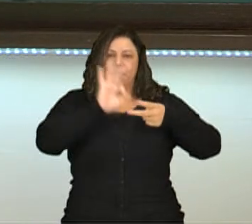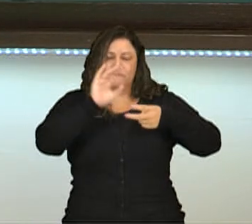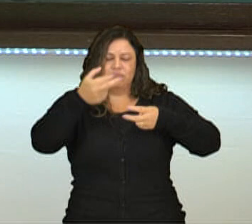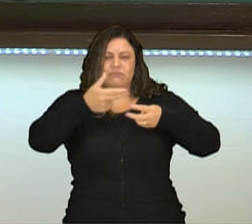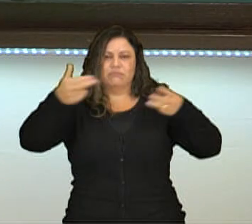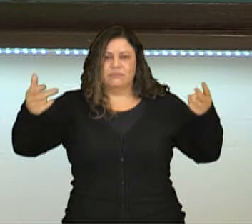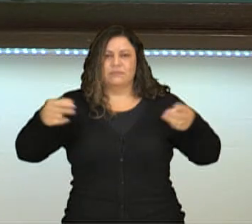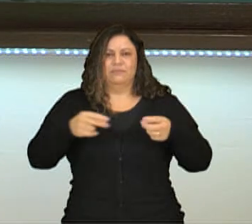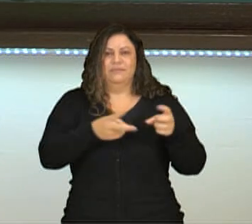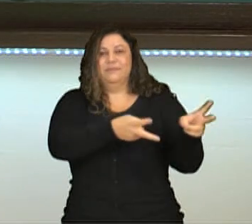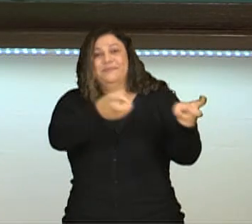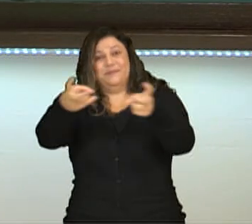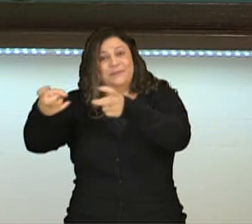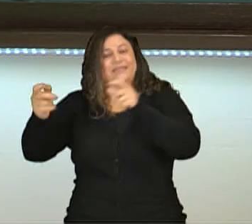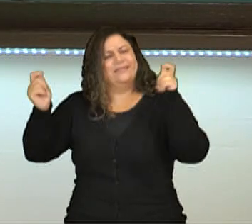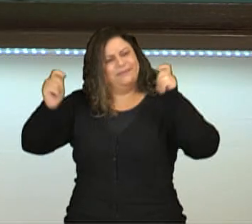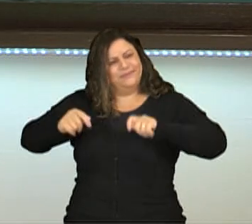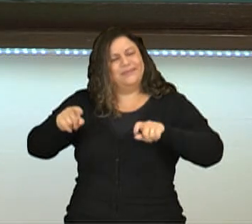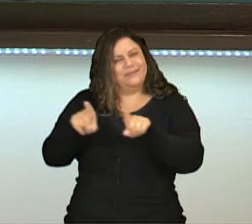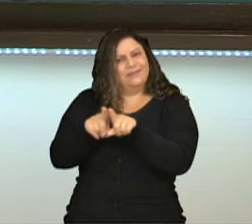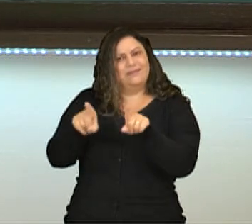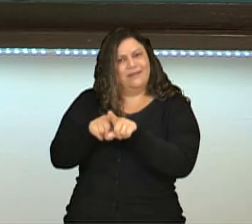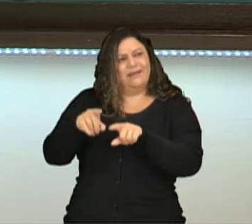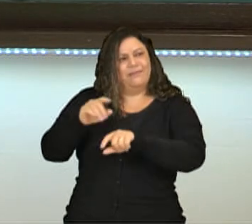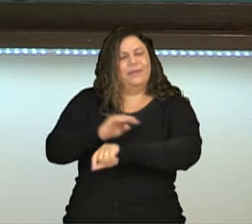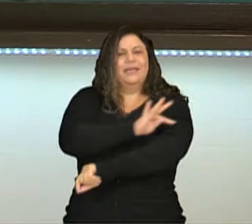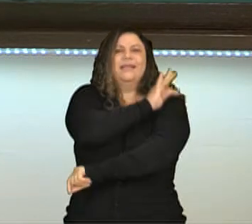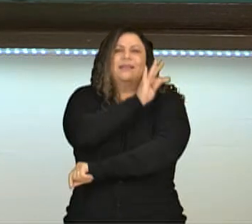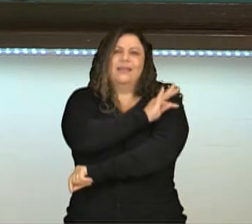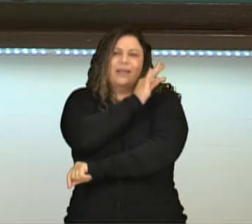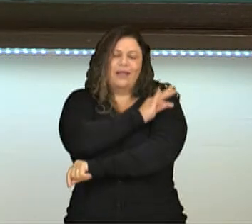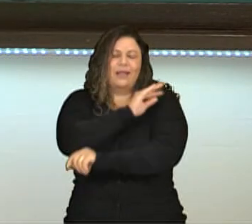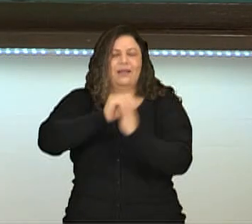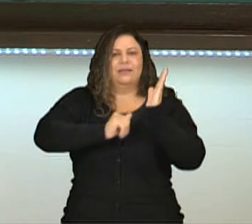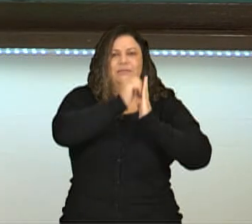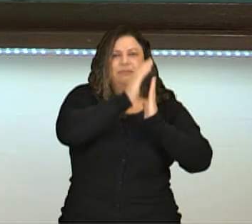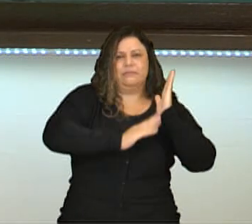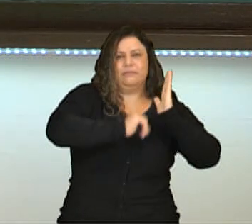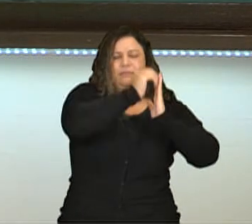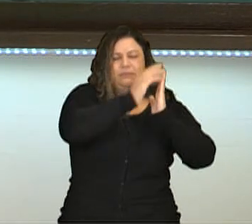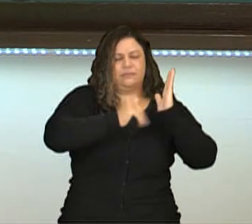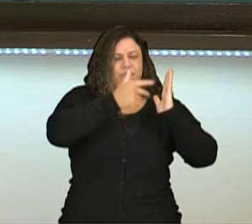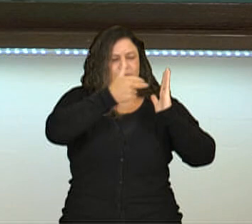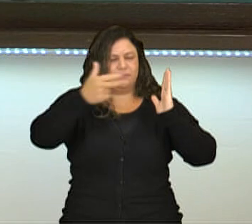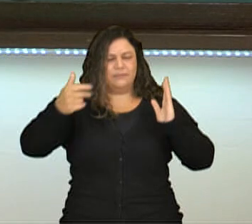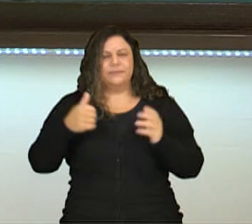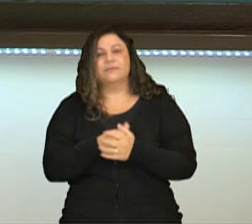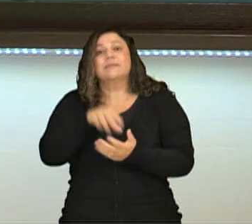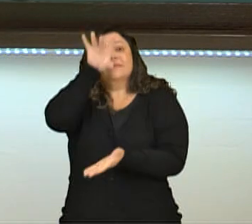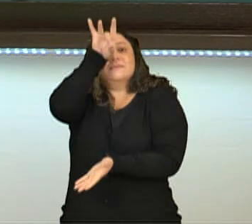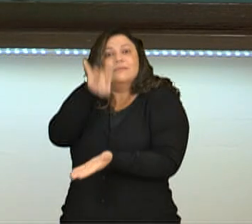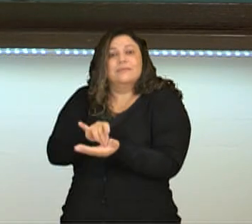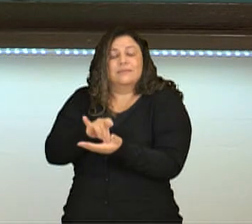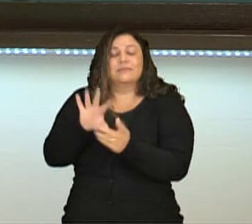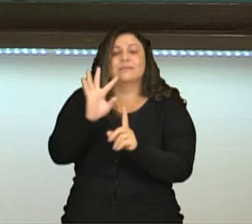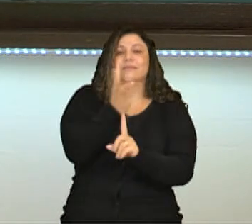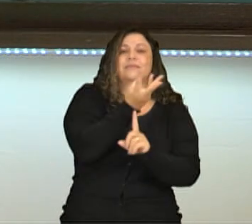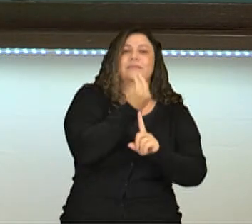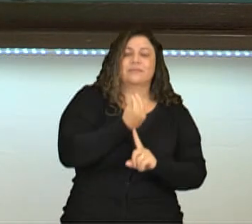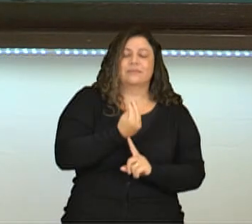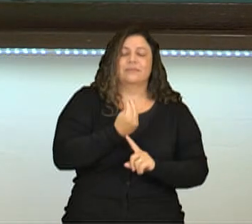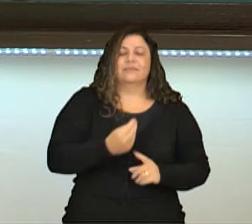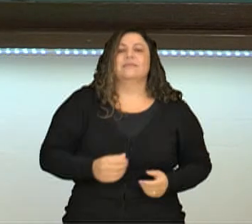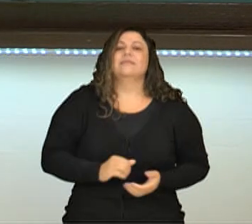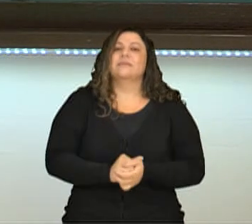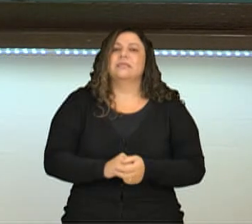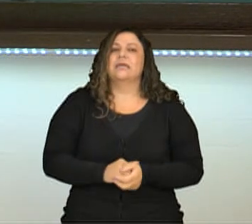a perspectiva, né? Técnica do esfumato, dando mais realismo a essa obra de arte. E nós vimos